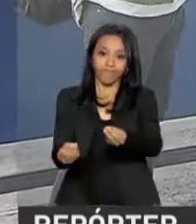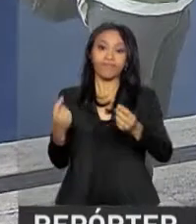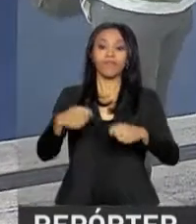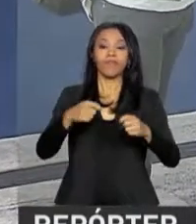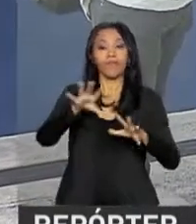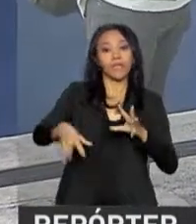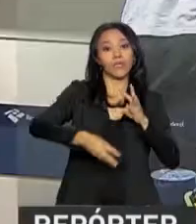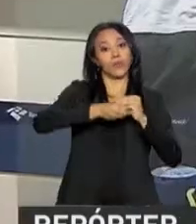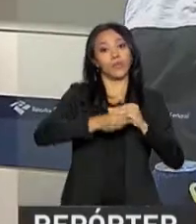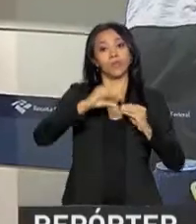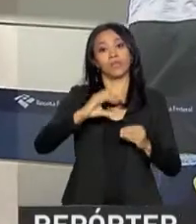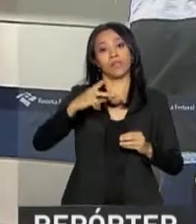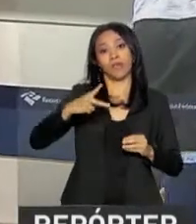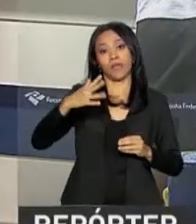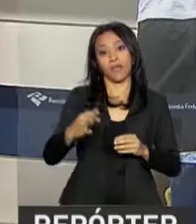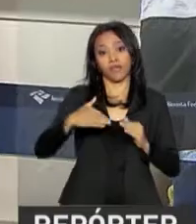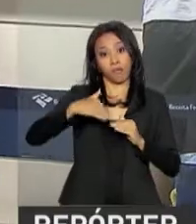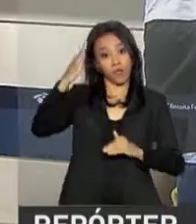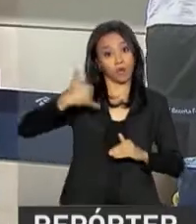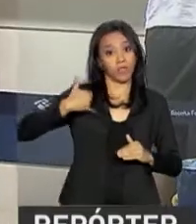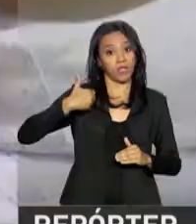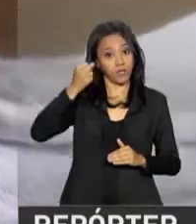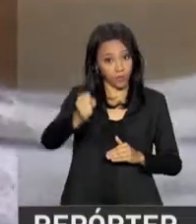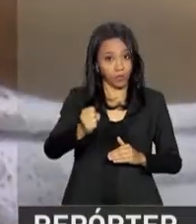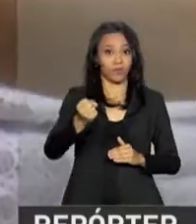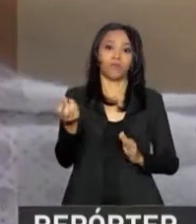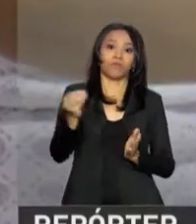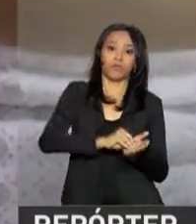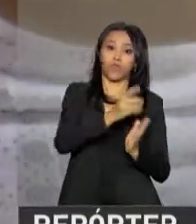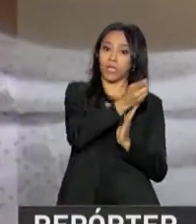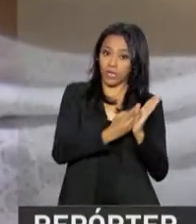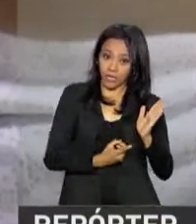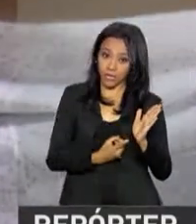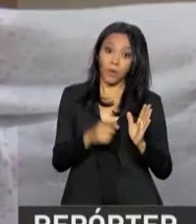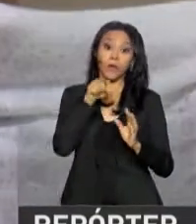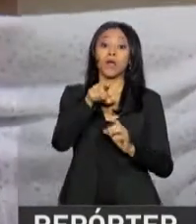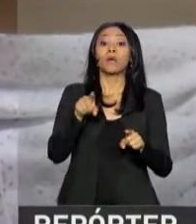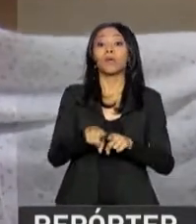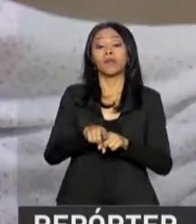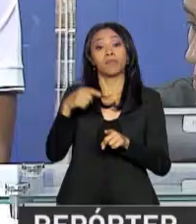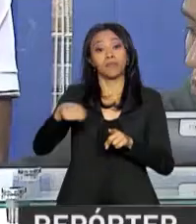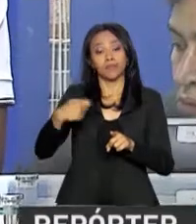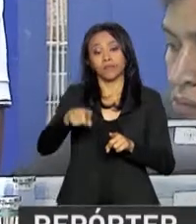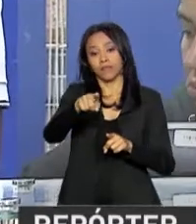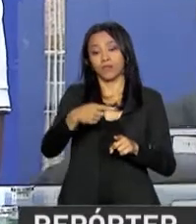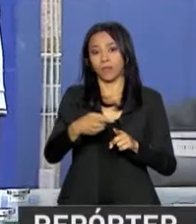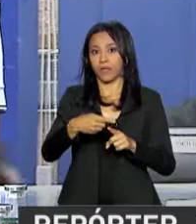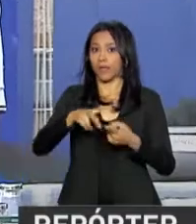o cpf dos dependentes maiores de oito anos na declaração ultra novidade é que o contribuinte vai poder retificar a declaração